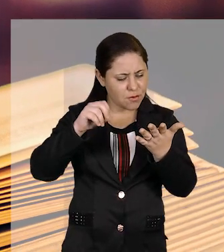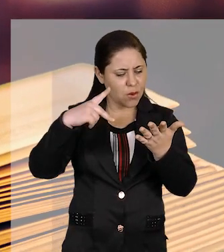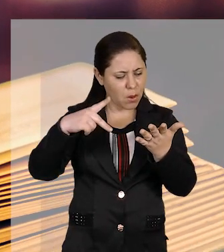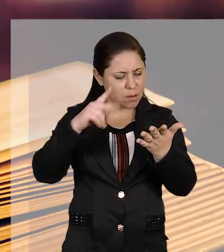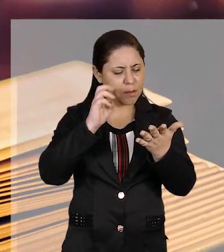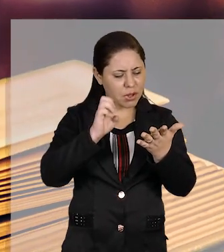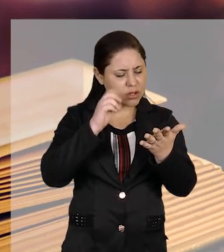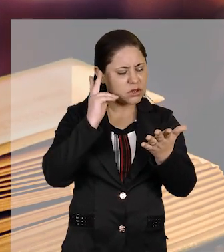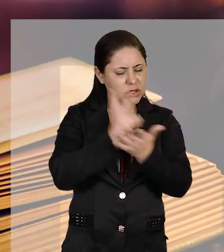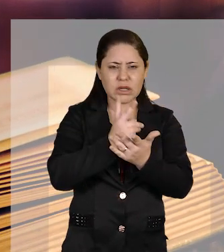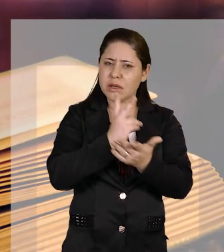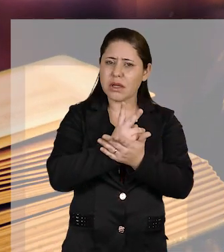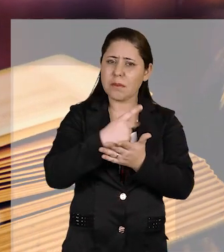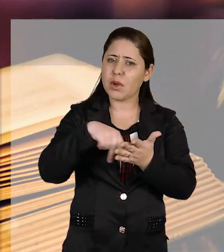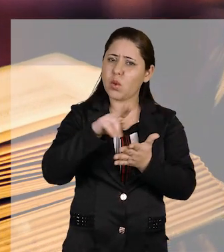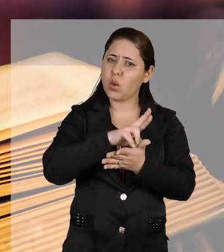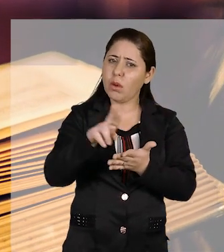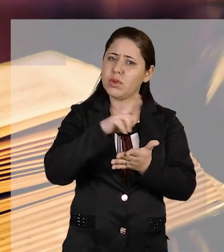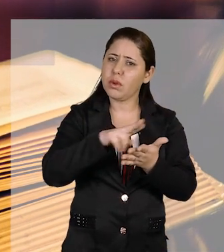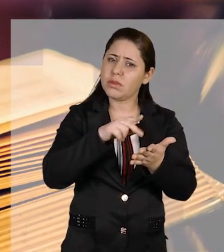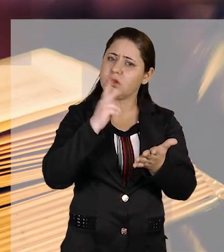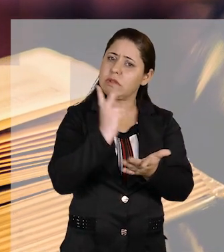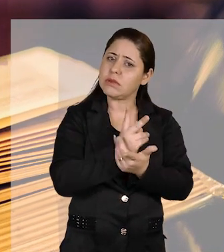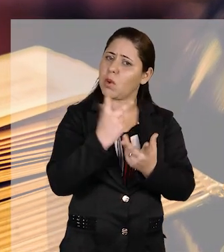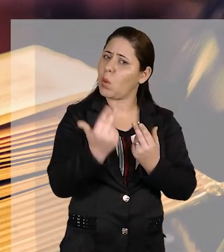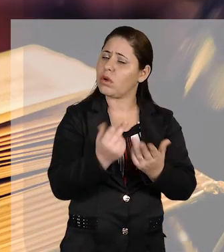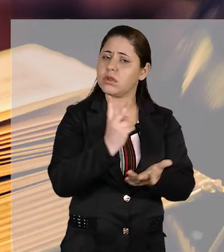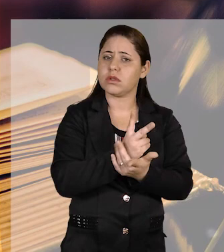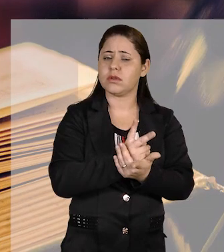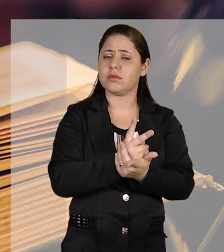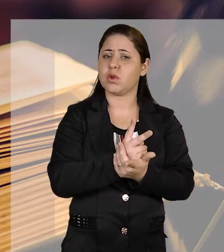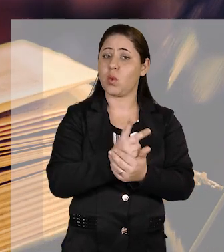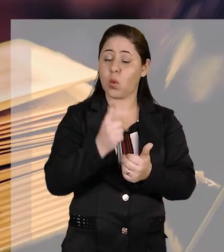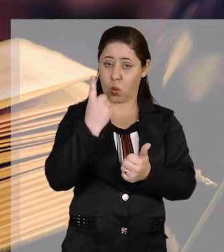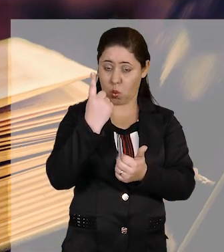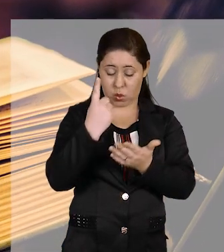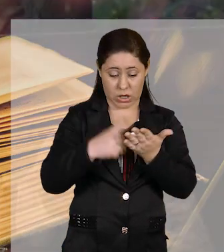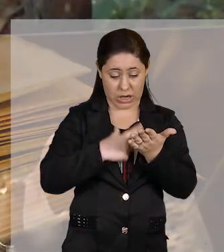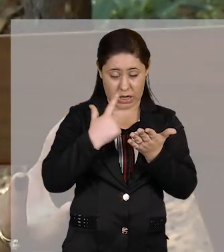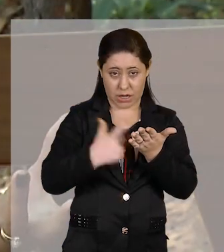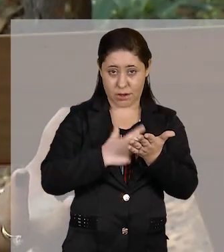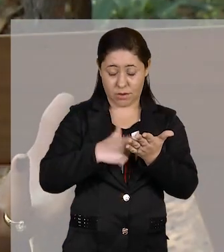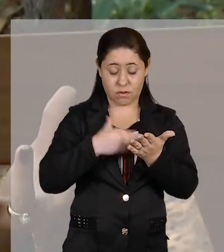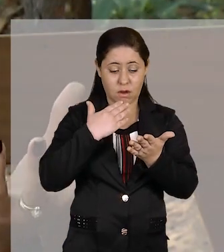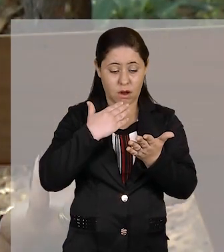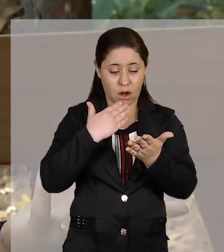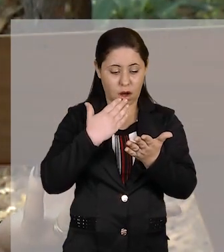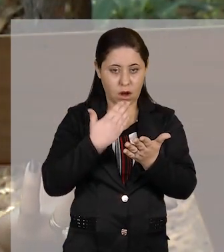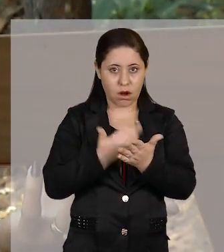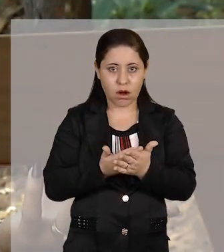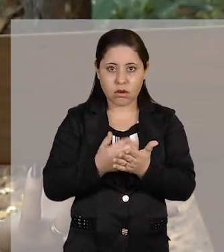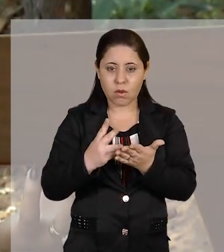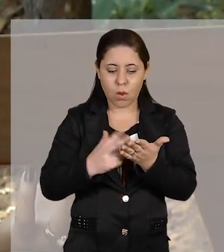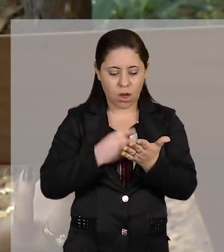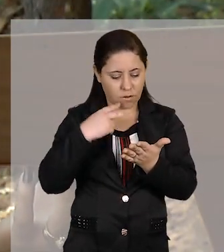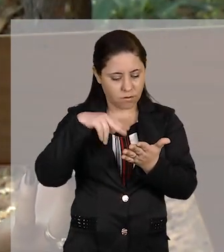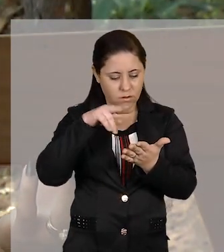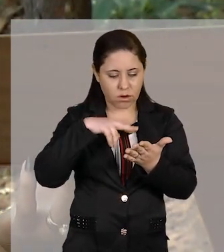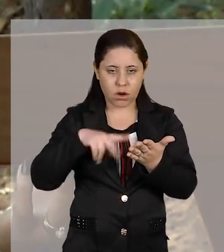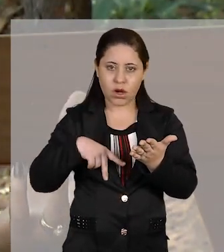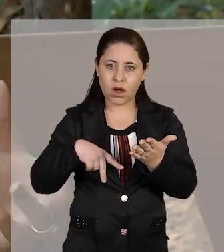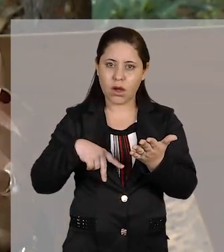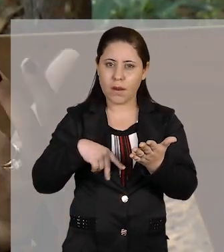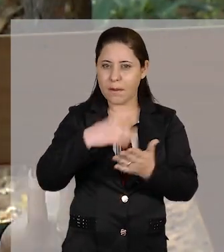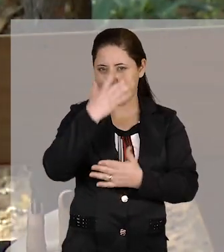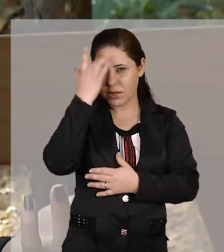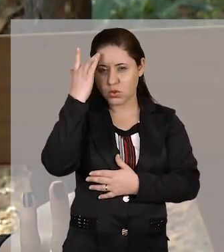Não encontrei pessoalmente, eu encontrava nos livros. Um dos livros que me chamou muita atenção